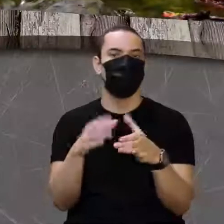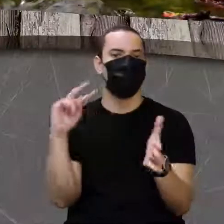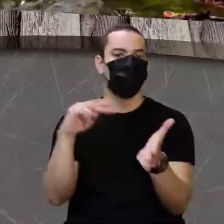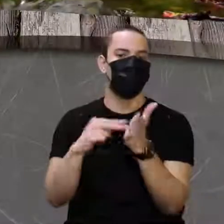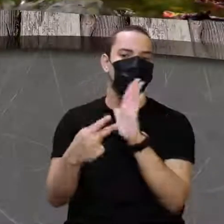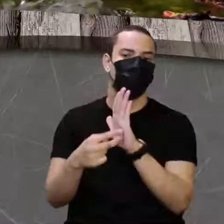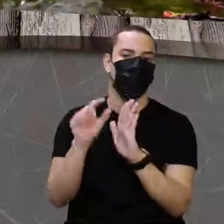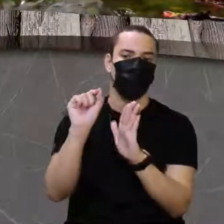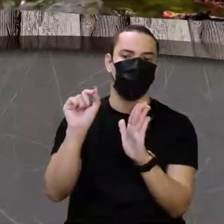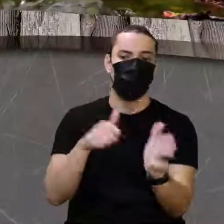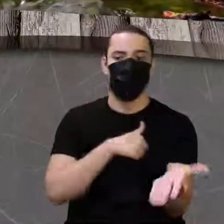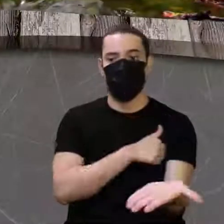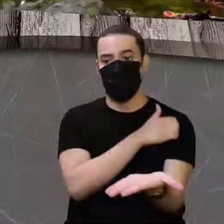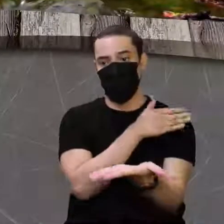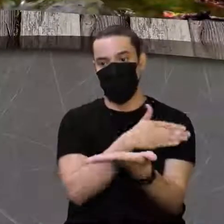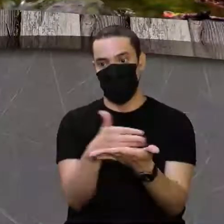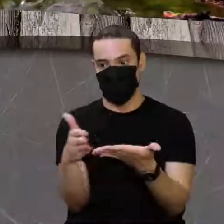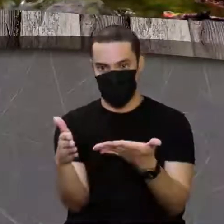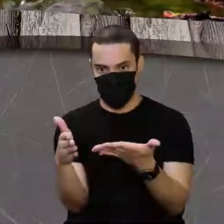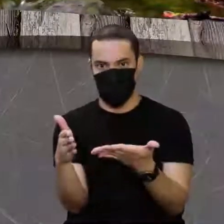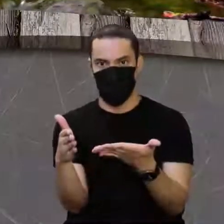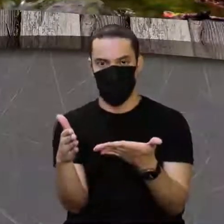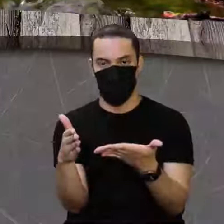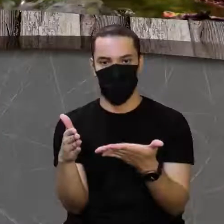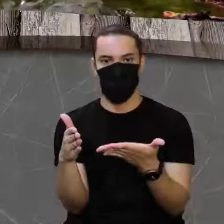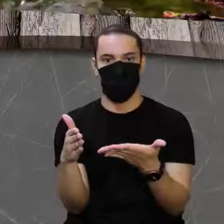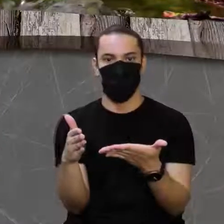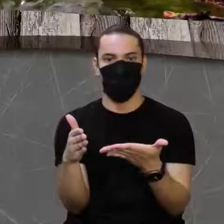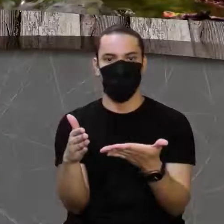eles começaram a